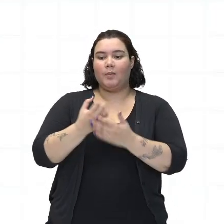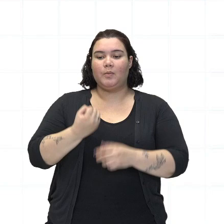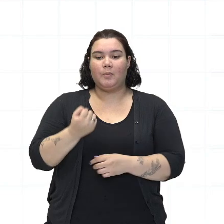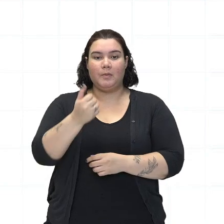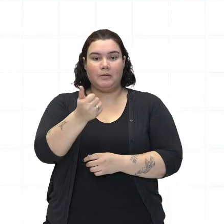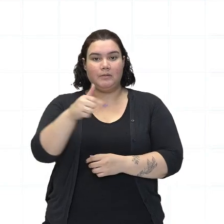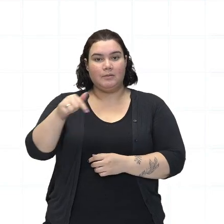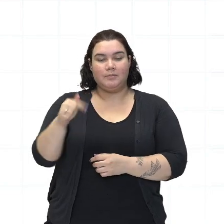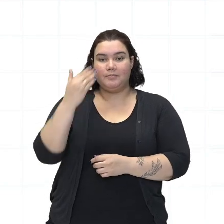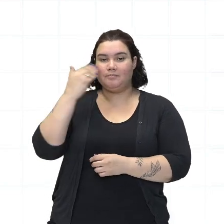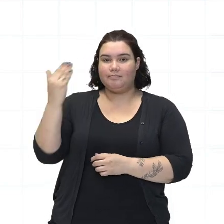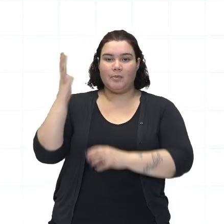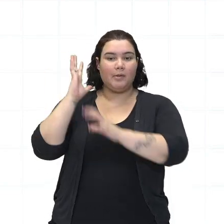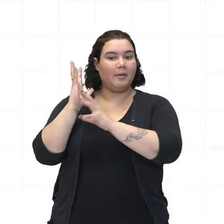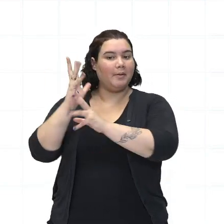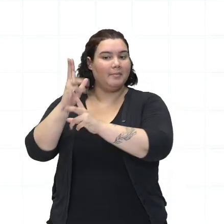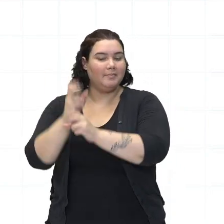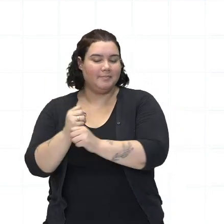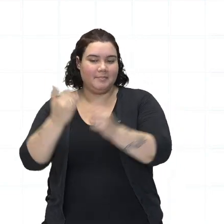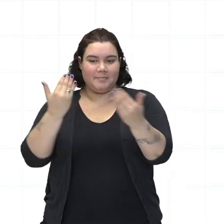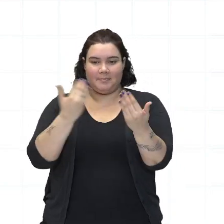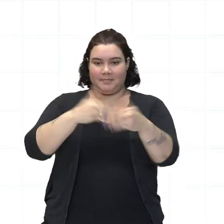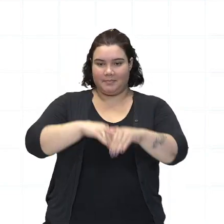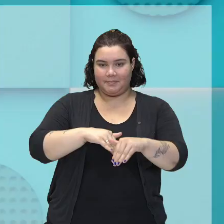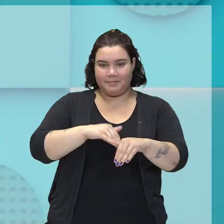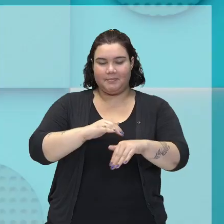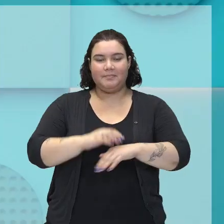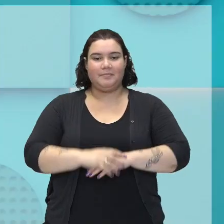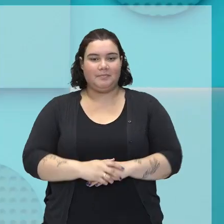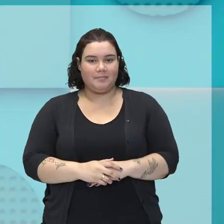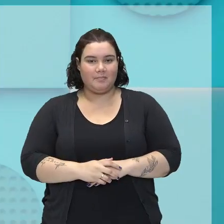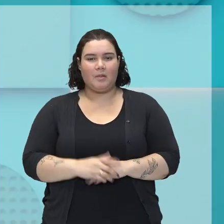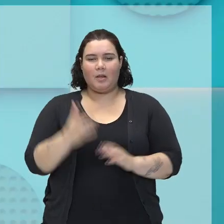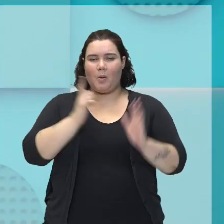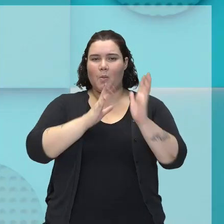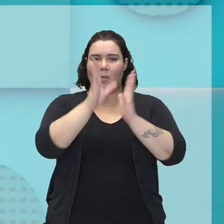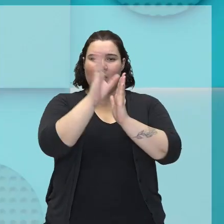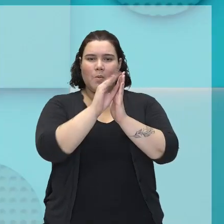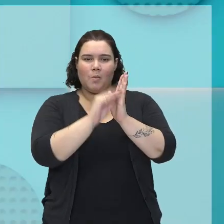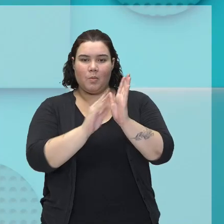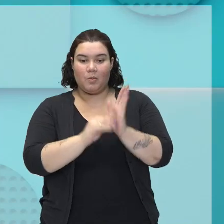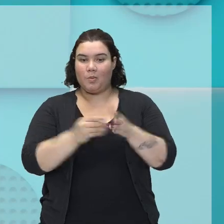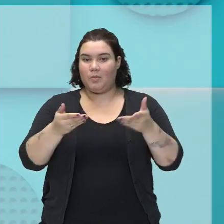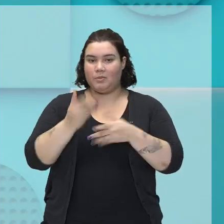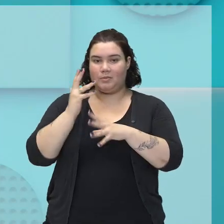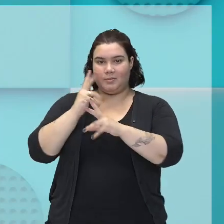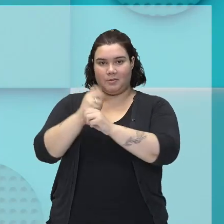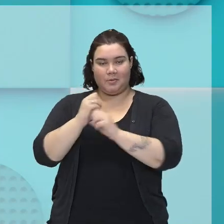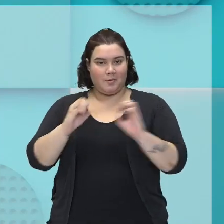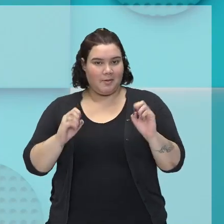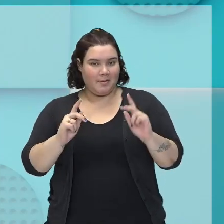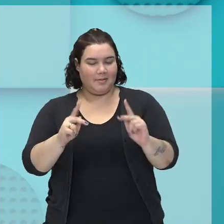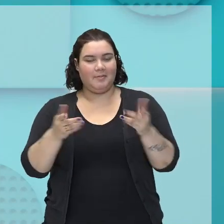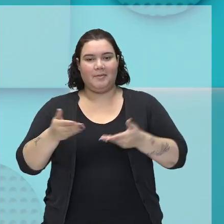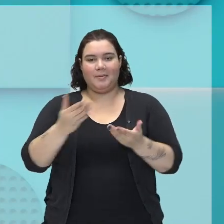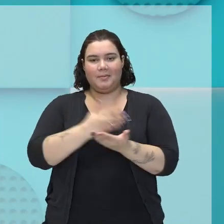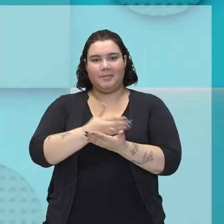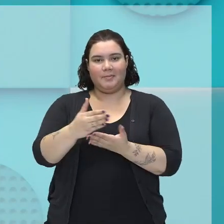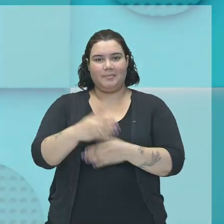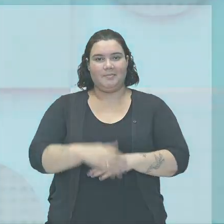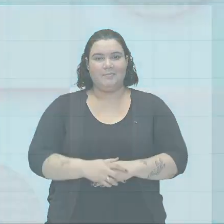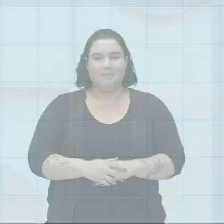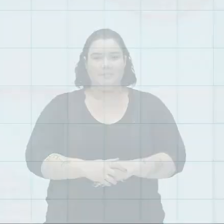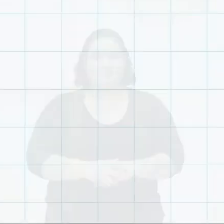17, revisão e avaliação. Bastante coisa aí para o nosso conteúdo, então, sem mais delongas, bora para a nossa